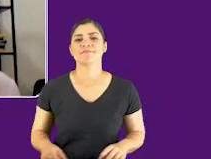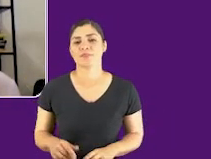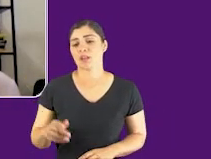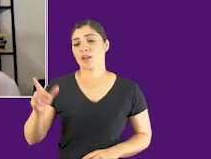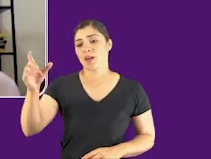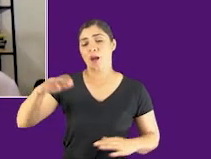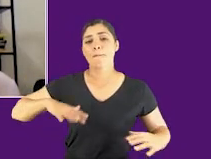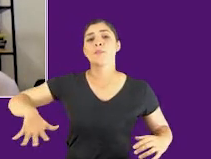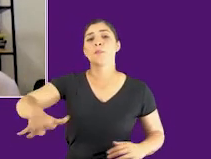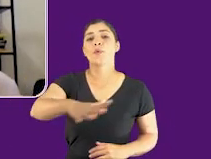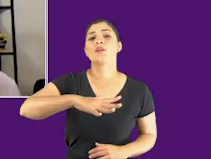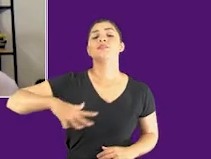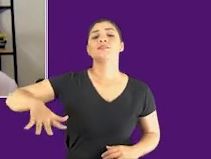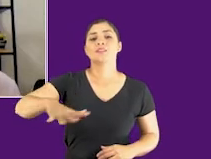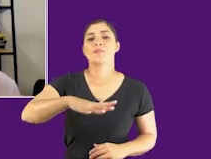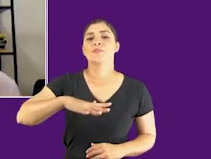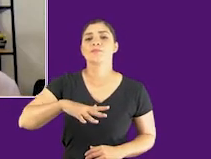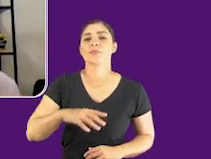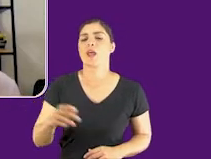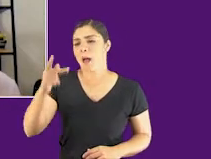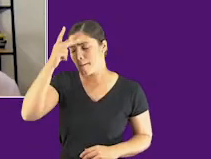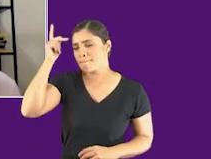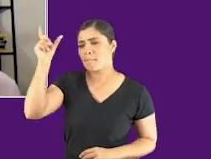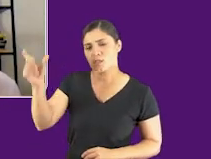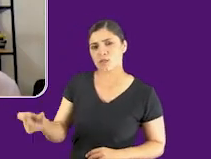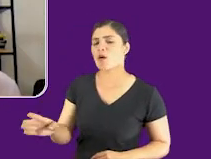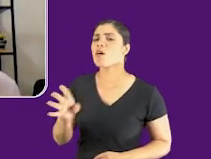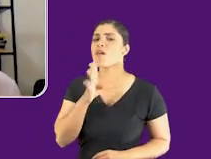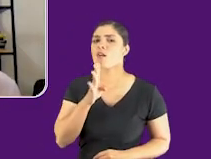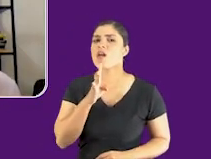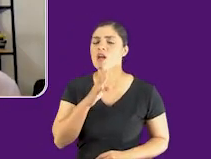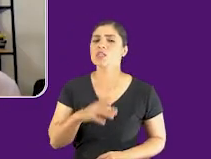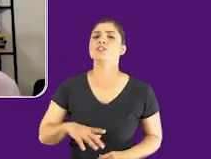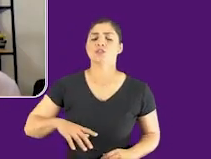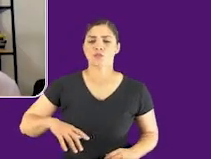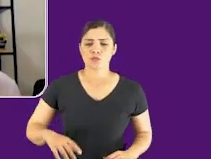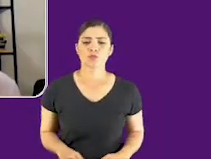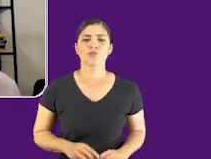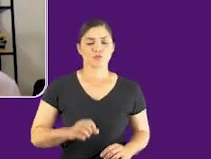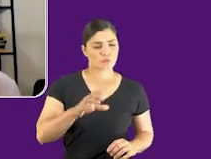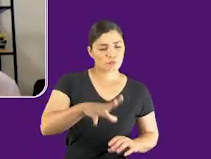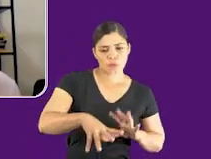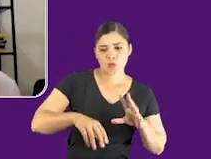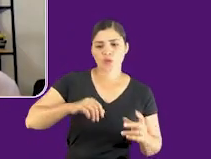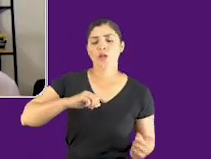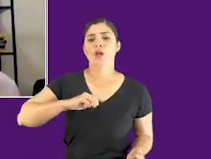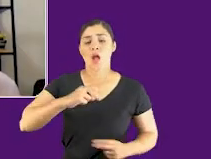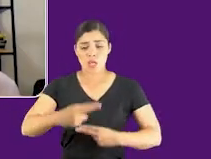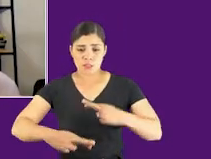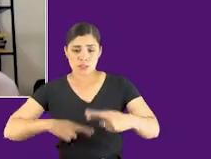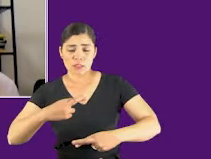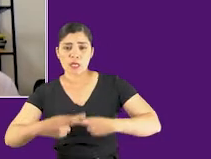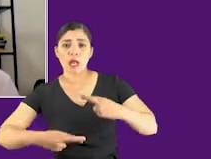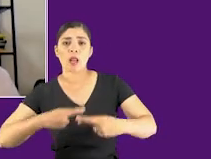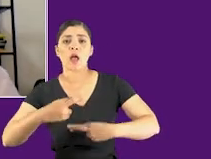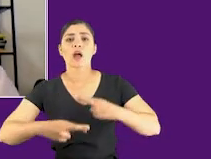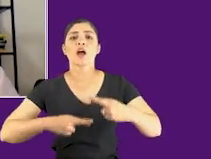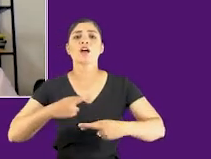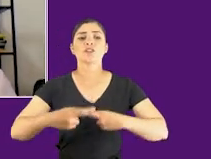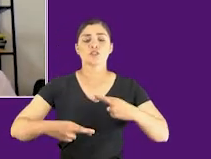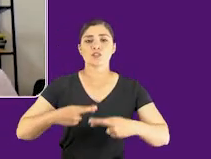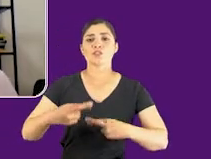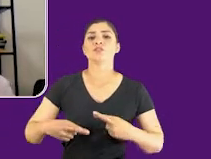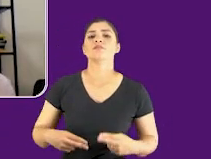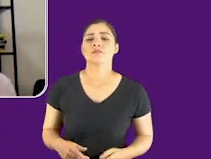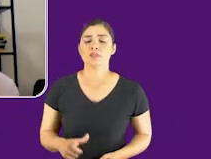a população então tem pessoas que conhecem muito bem por exemplo de coleta seletiva e no ambiente que elas são essa